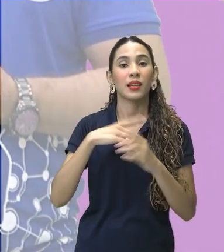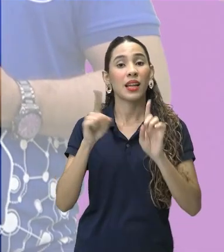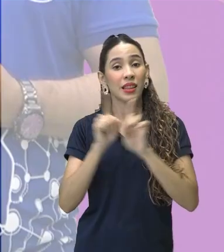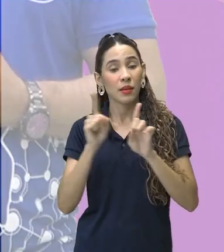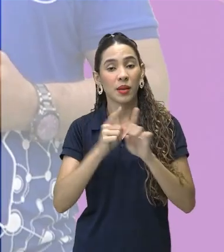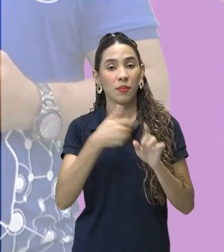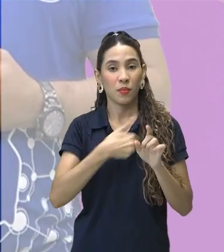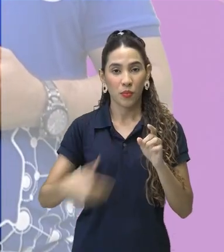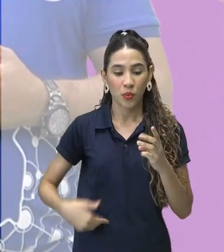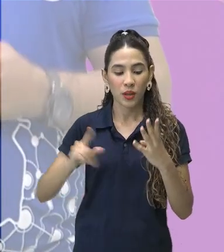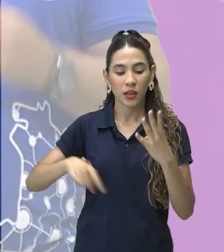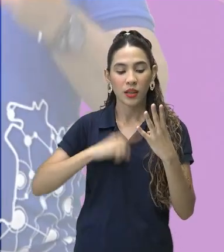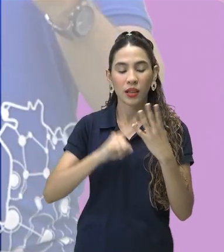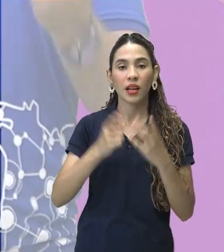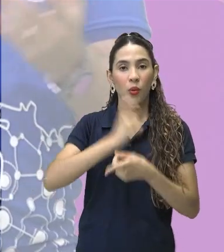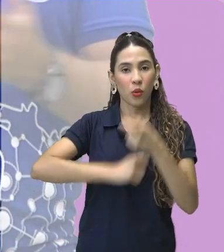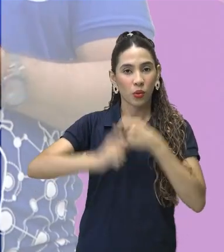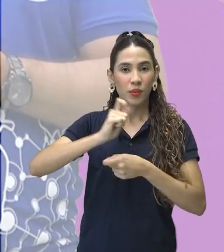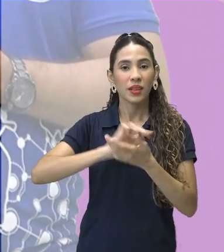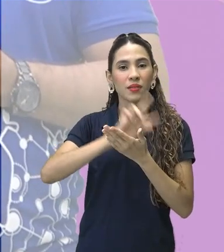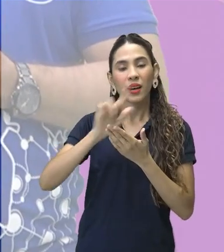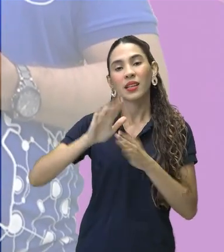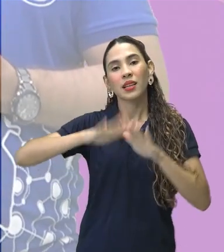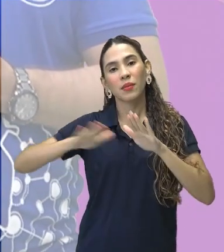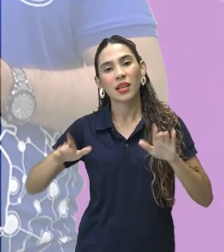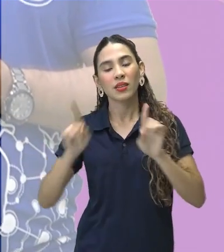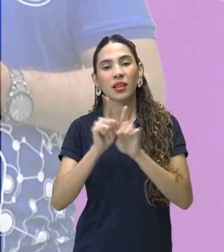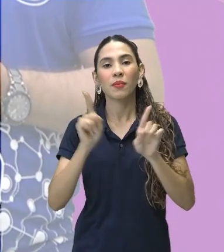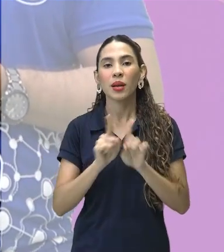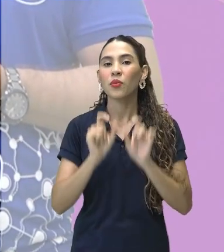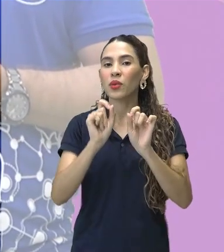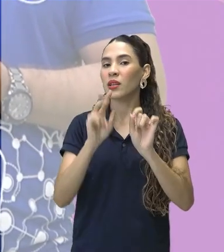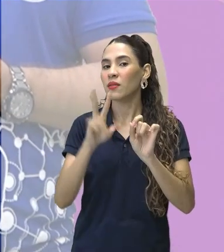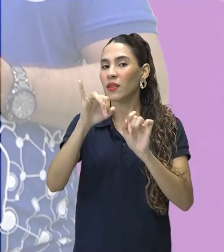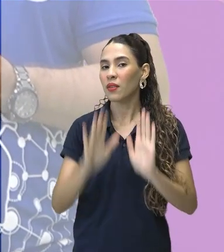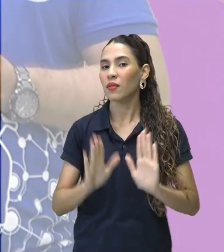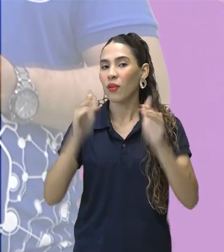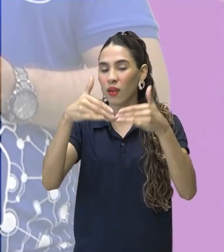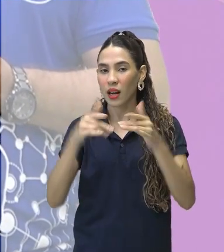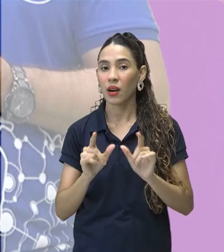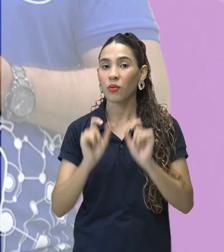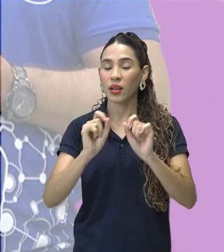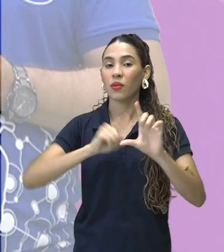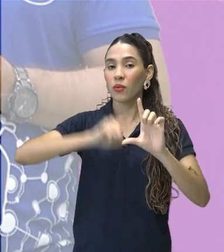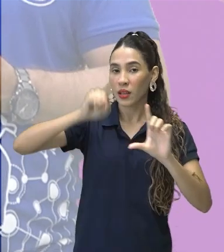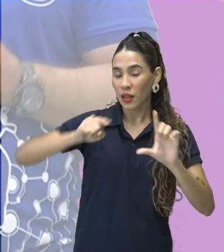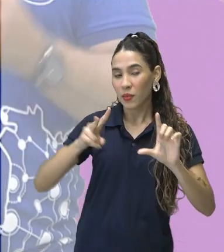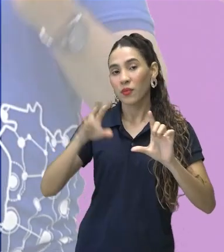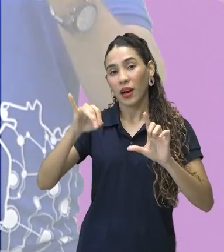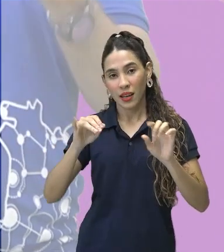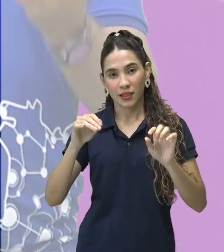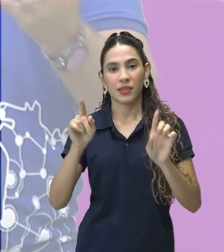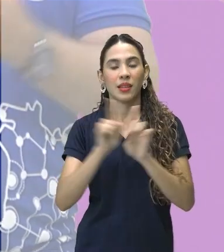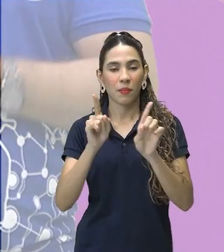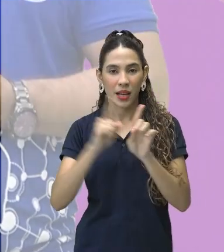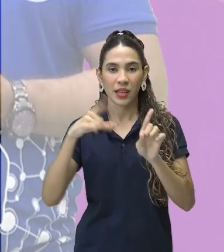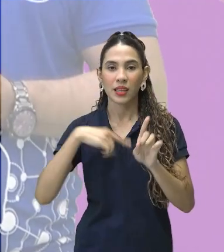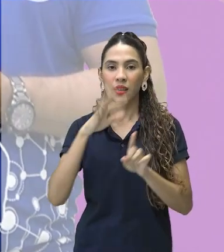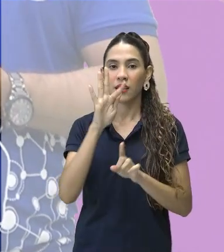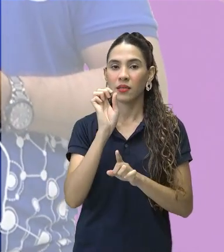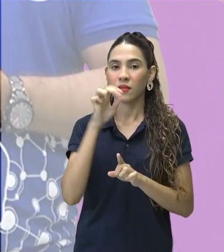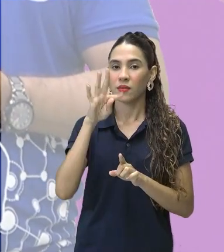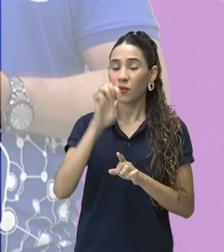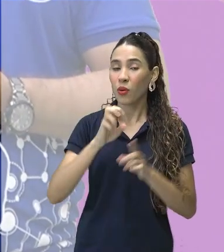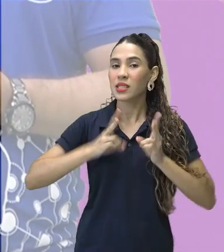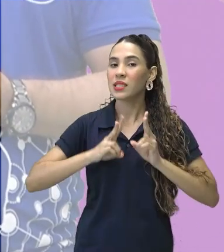públicas, e economistas e etc. Dependendo ali muito do que se trata o nosso gráfico, a gente vai ter, claro, uma fonte